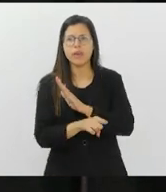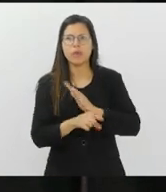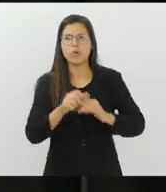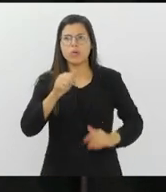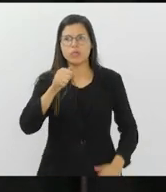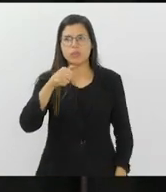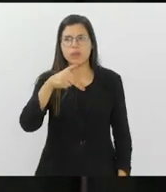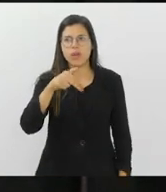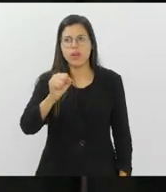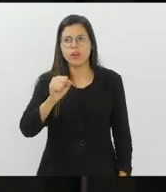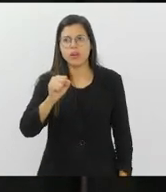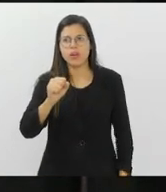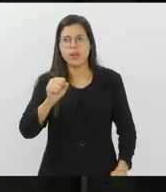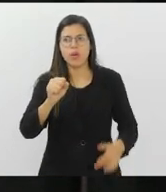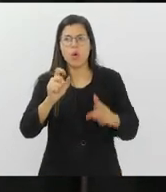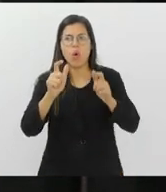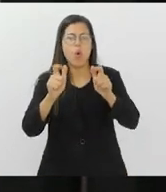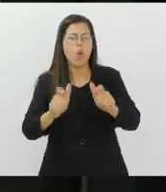você estava?